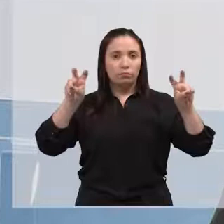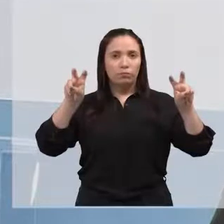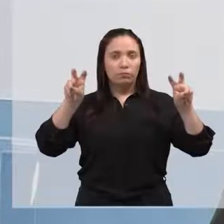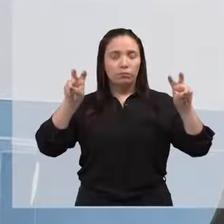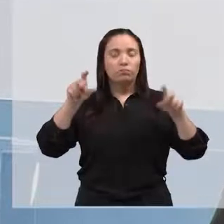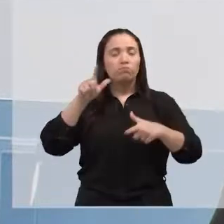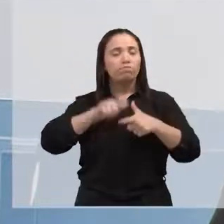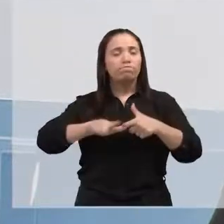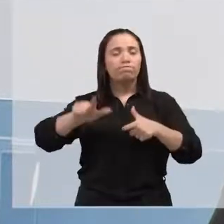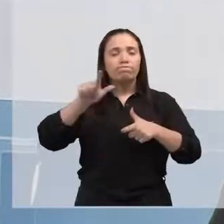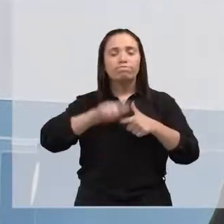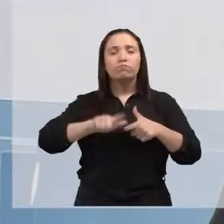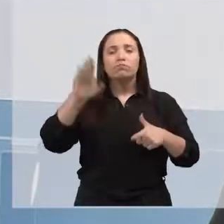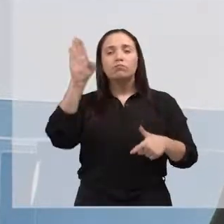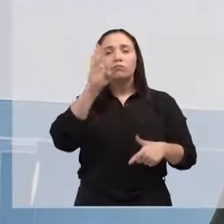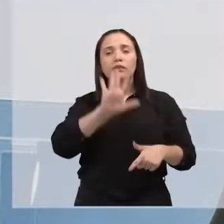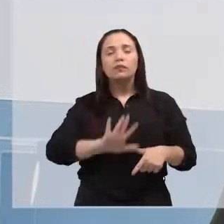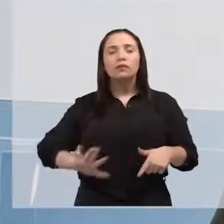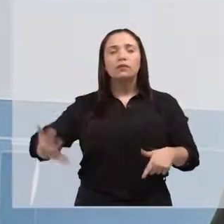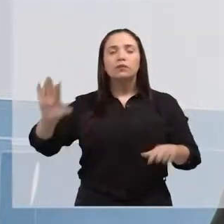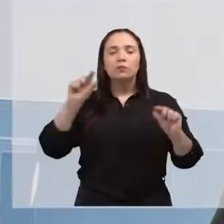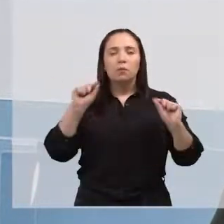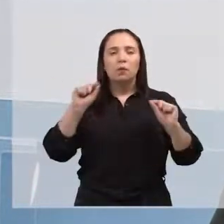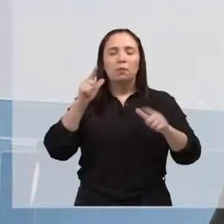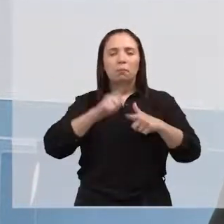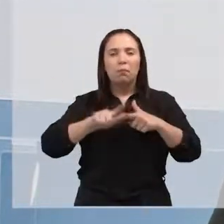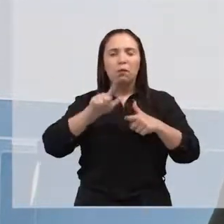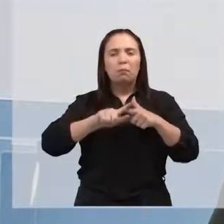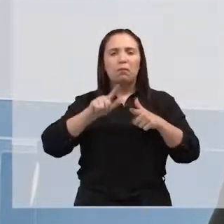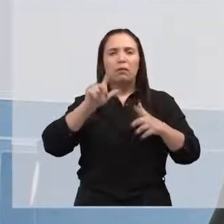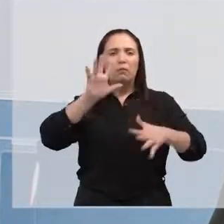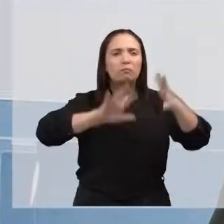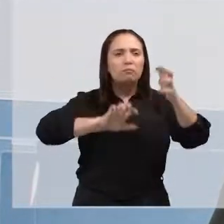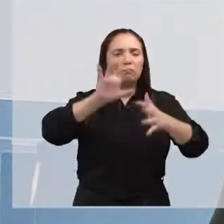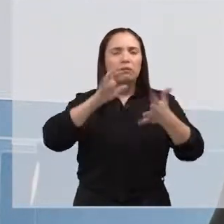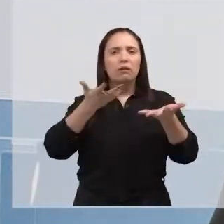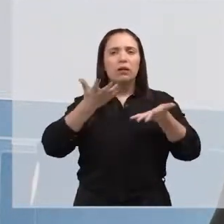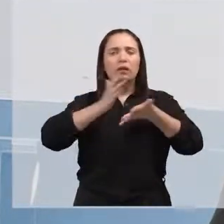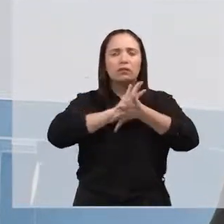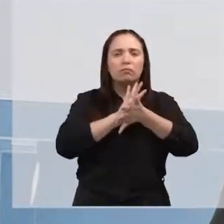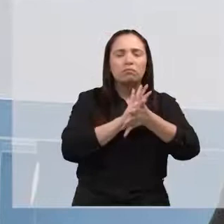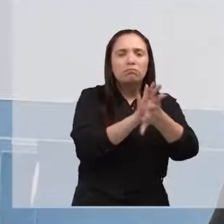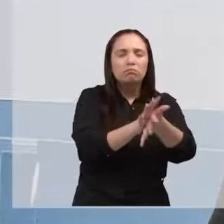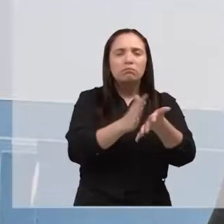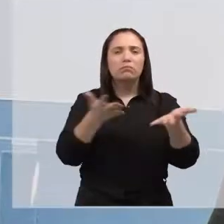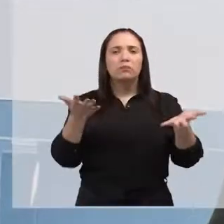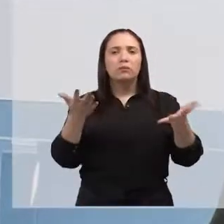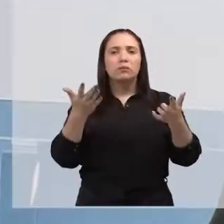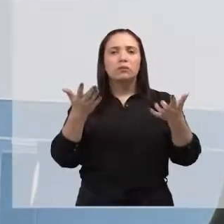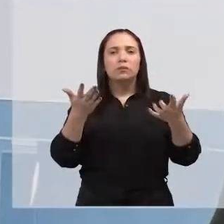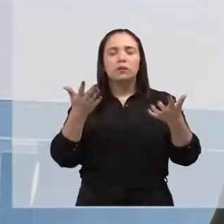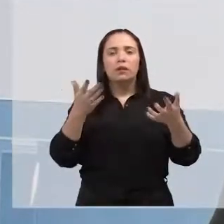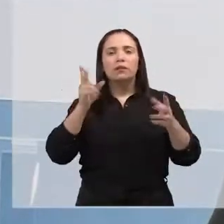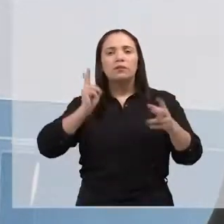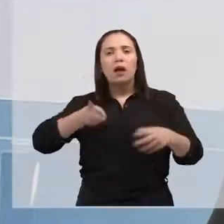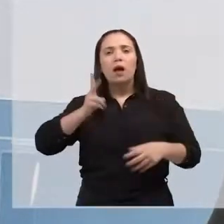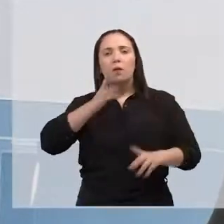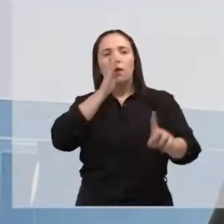problema do nosso país, que é o ódio, que é a intolerância, que é o pré-julgamento e a condenação das